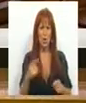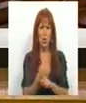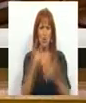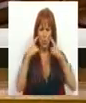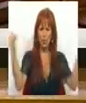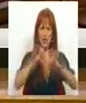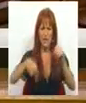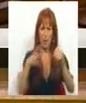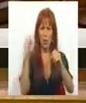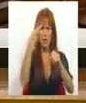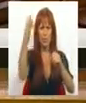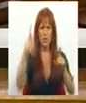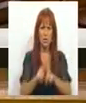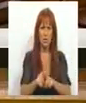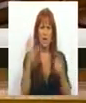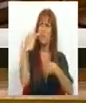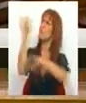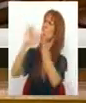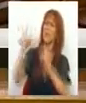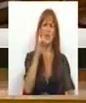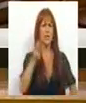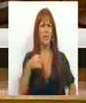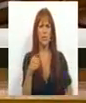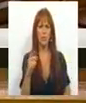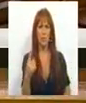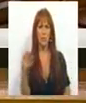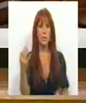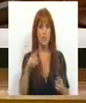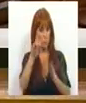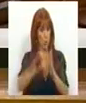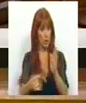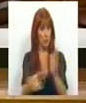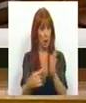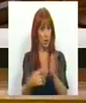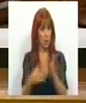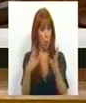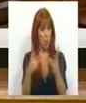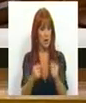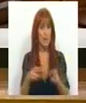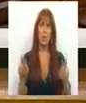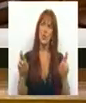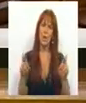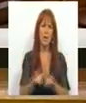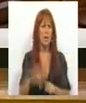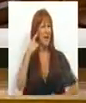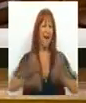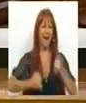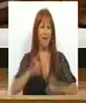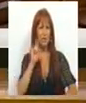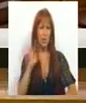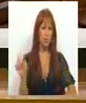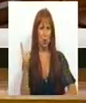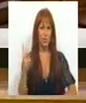público 0,8%, as exportações 6,1%. Está no relatório do orçamento, espero que não contestem os